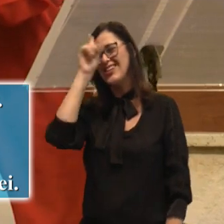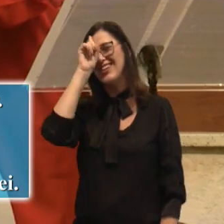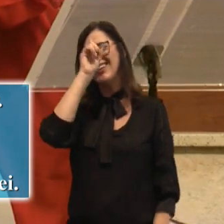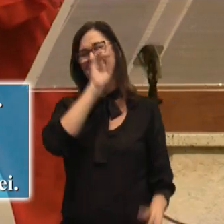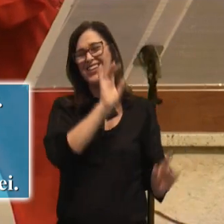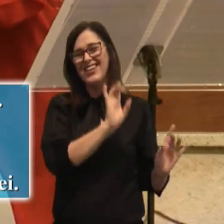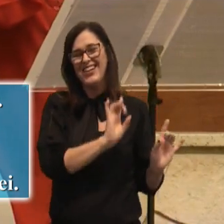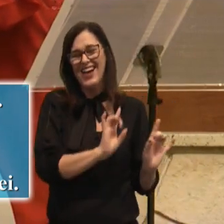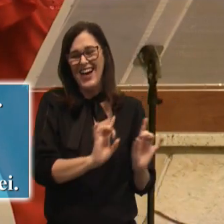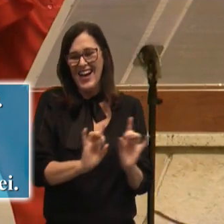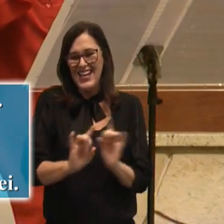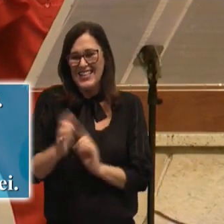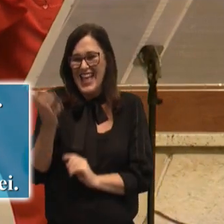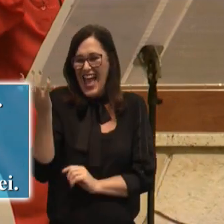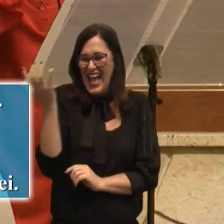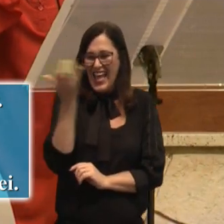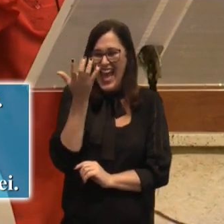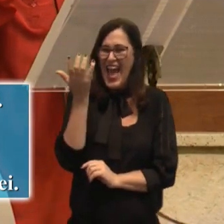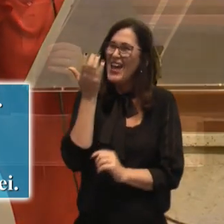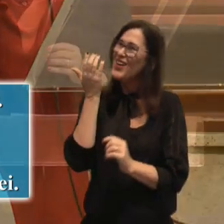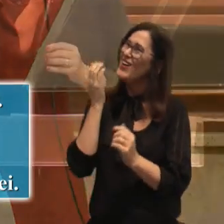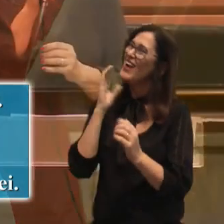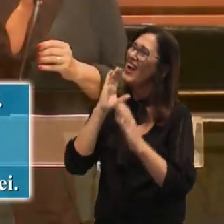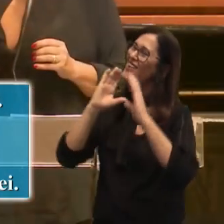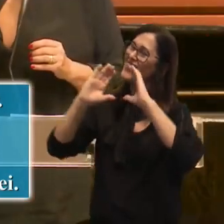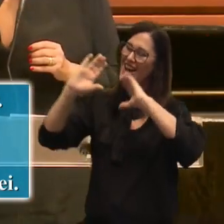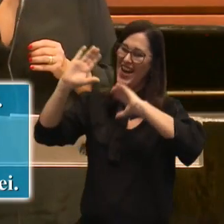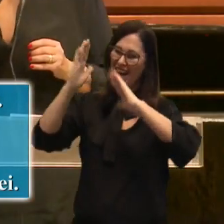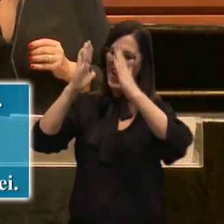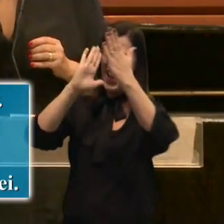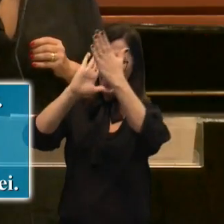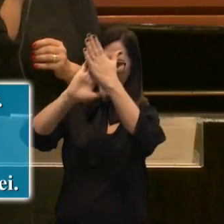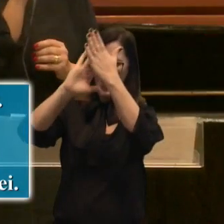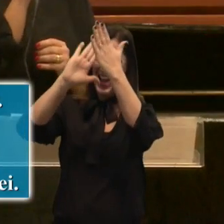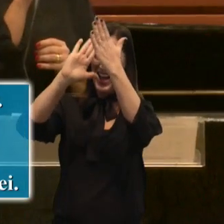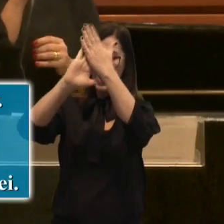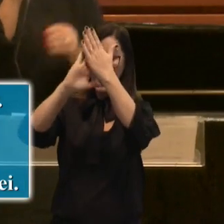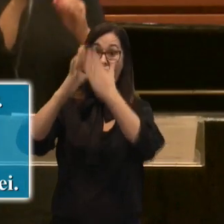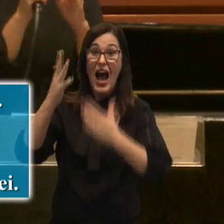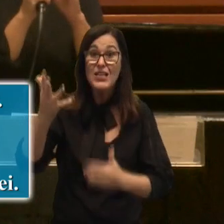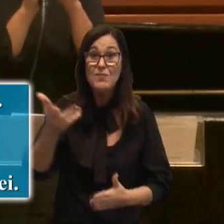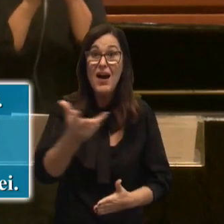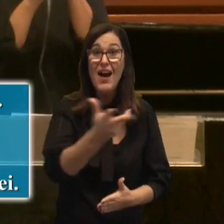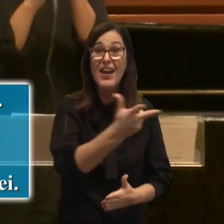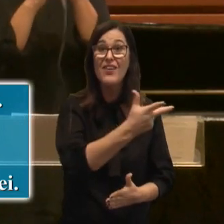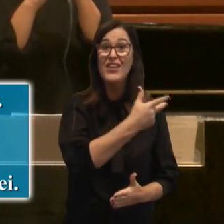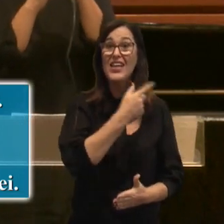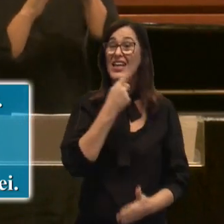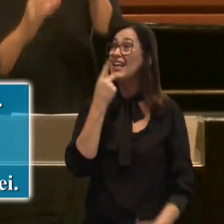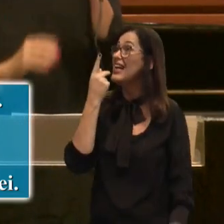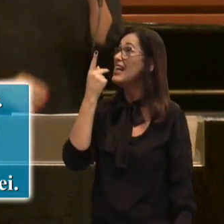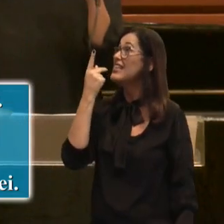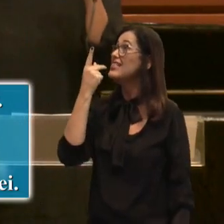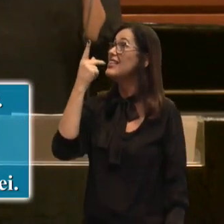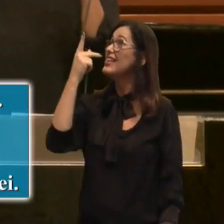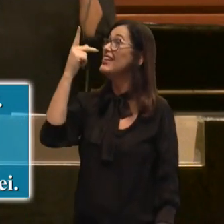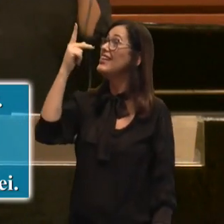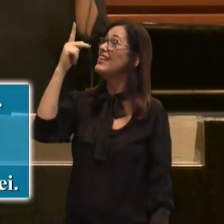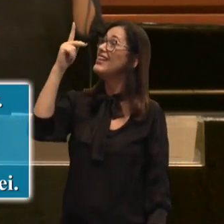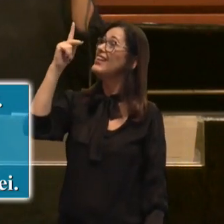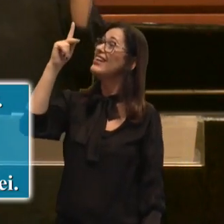os dias quero louvar as